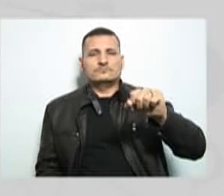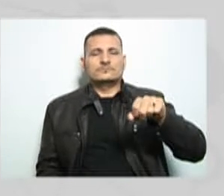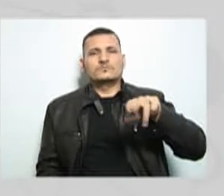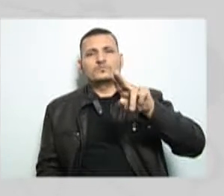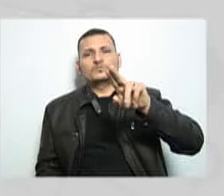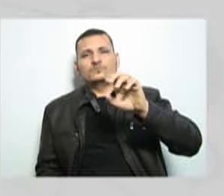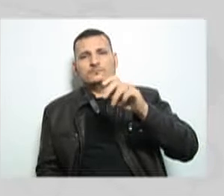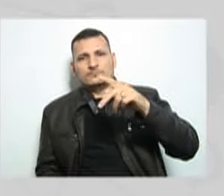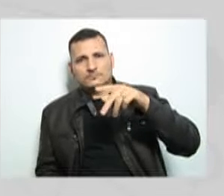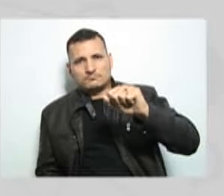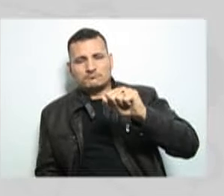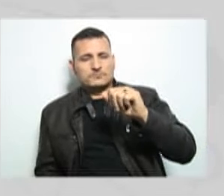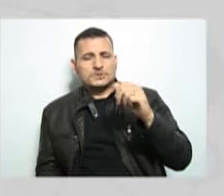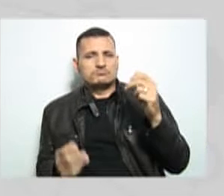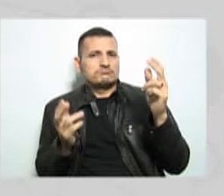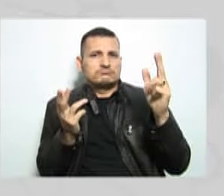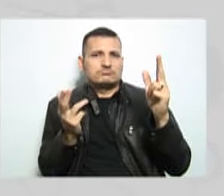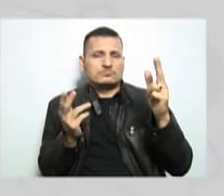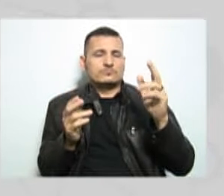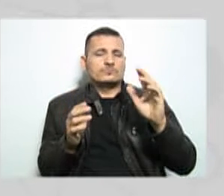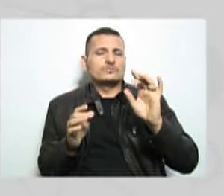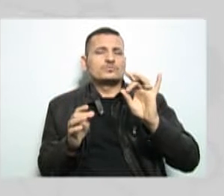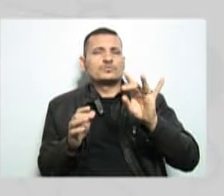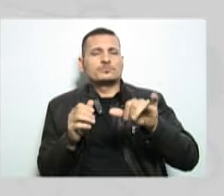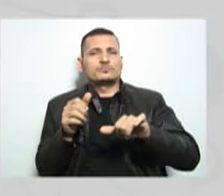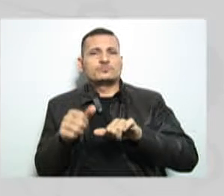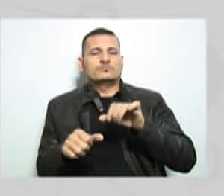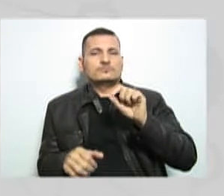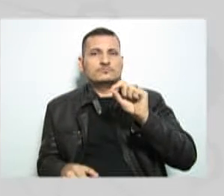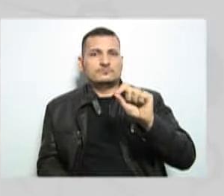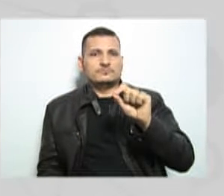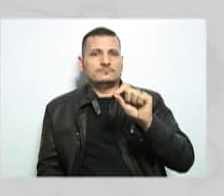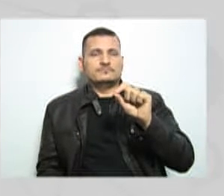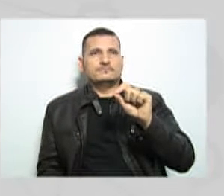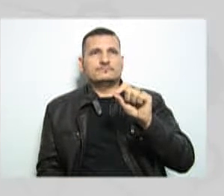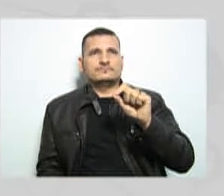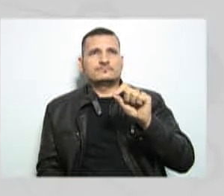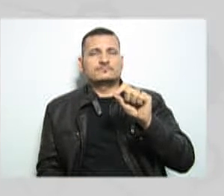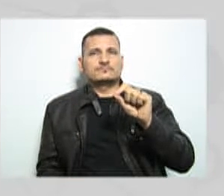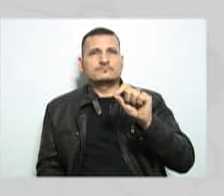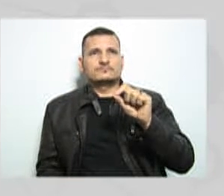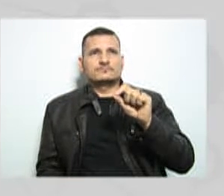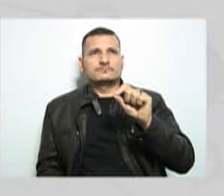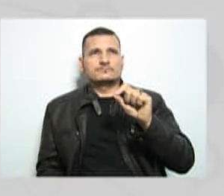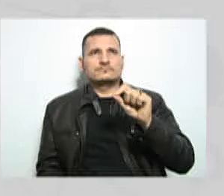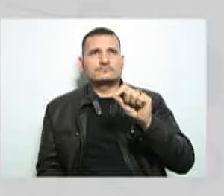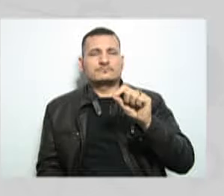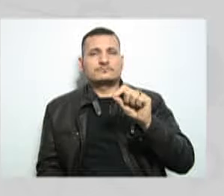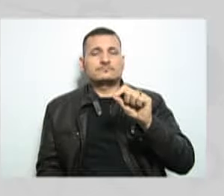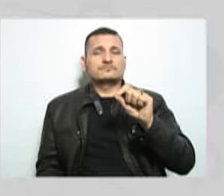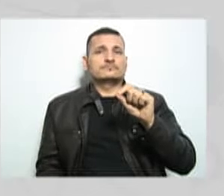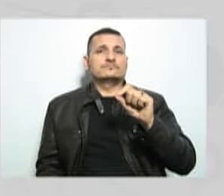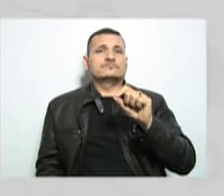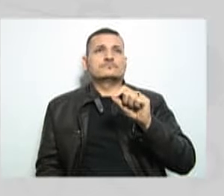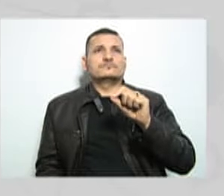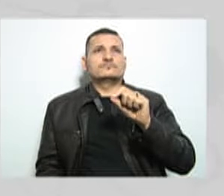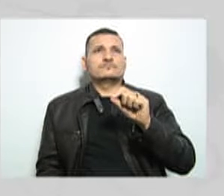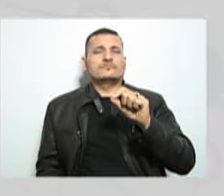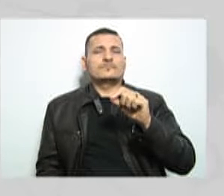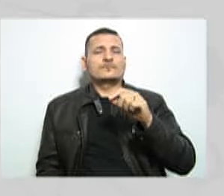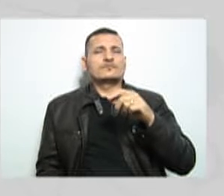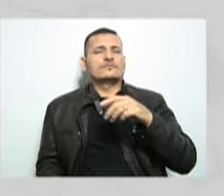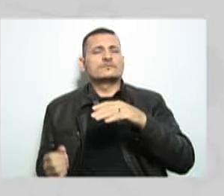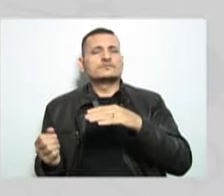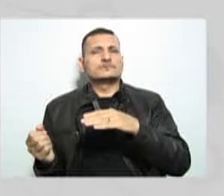forma. A única coisa que eu vou ter que observar é a questão da saída deles. Ou eu